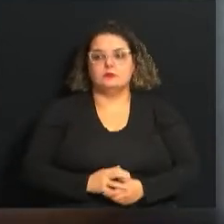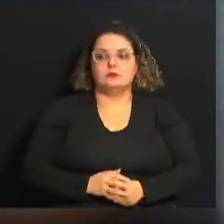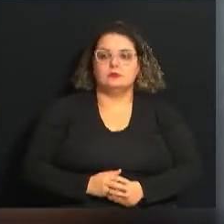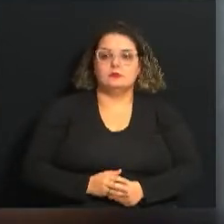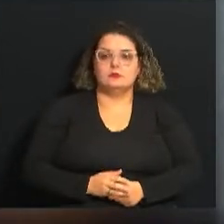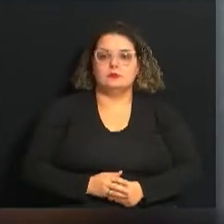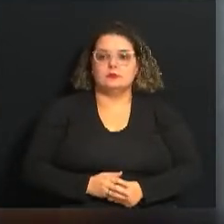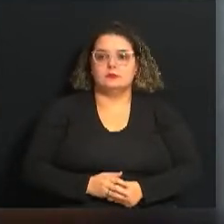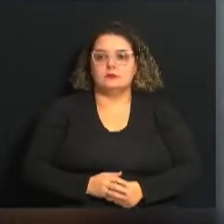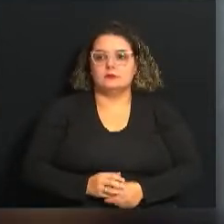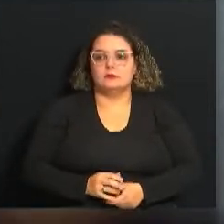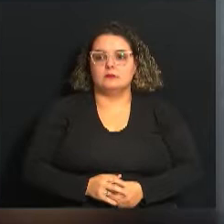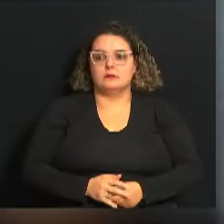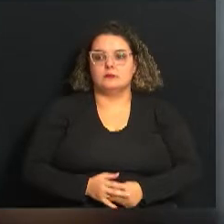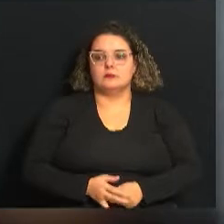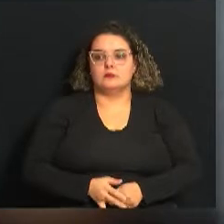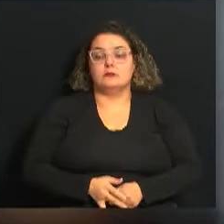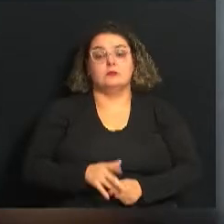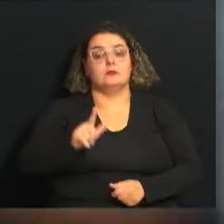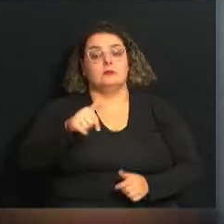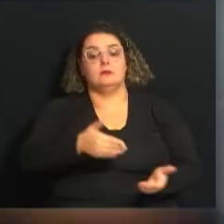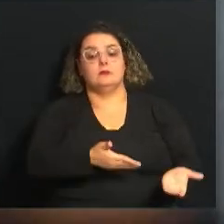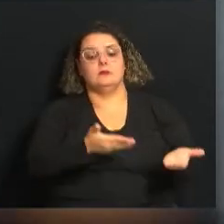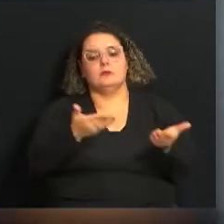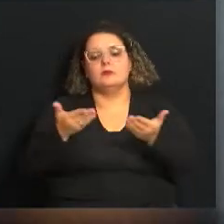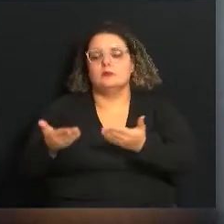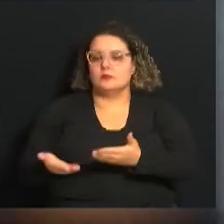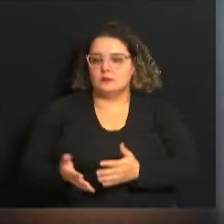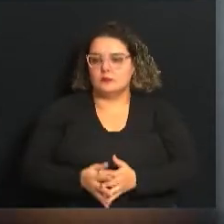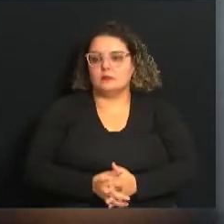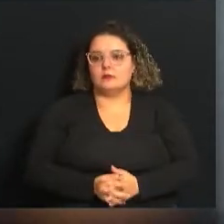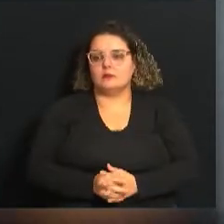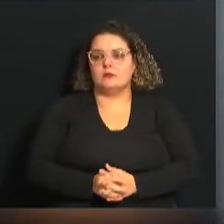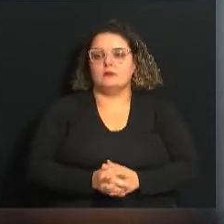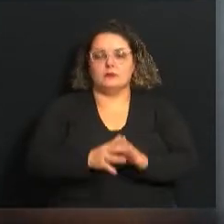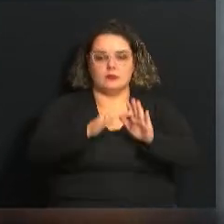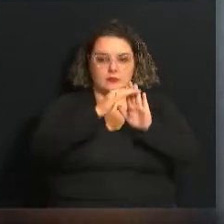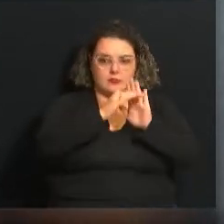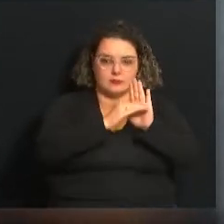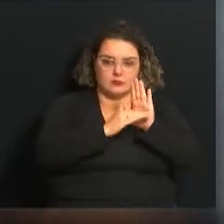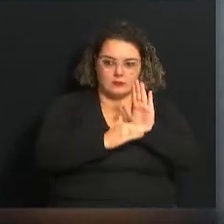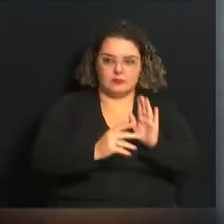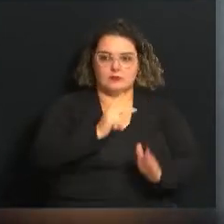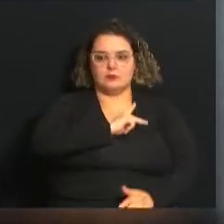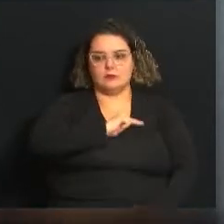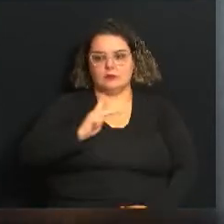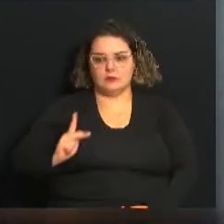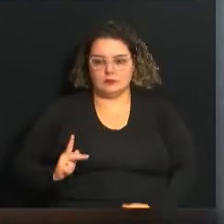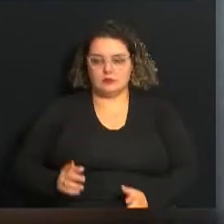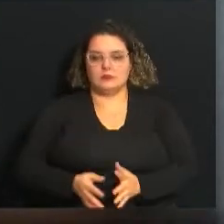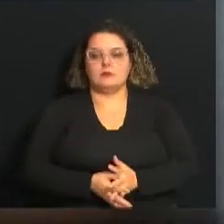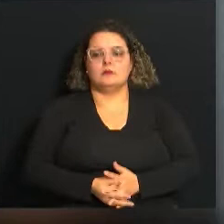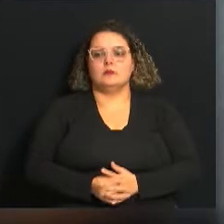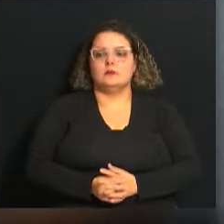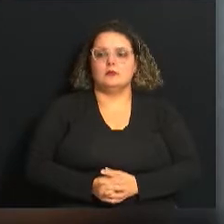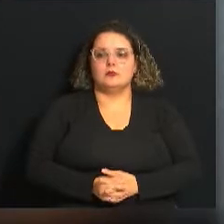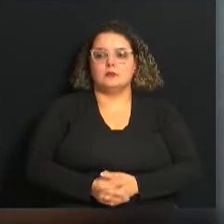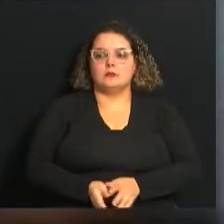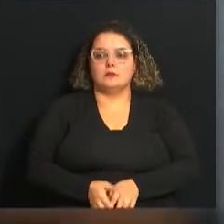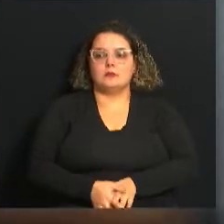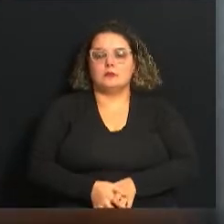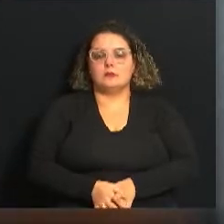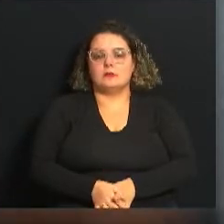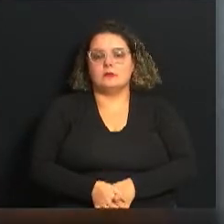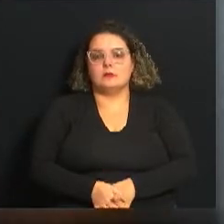depois ser apresentado, ser pautado pelo presidente. Então, nós estamos